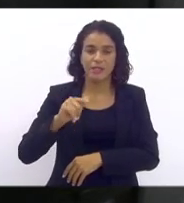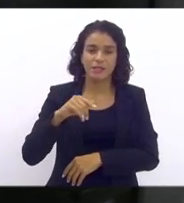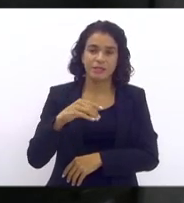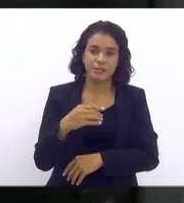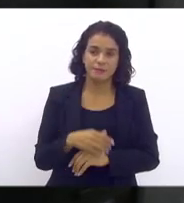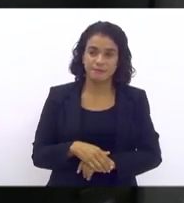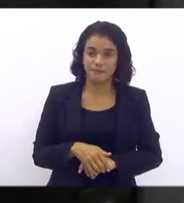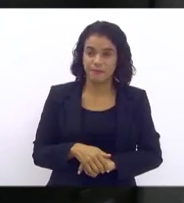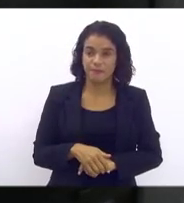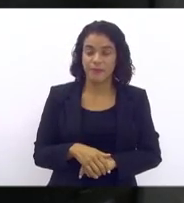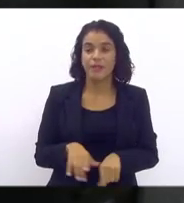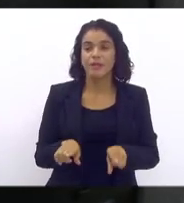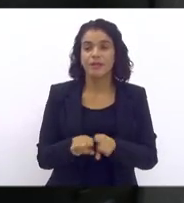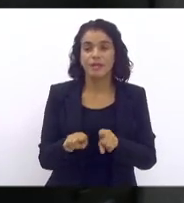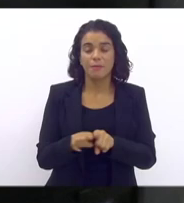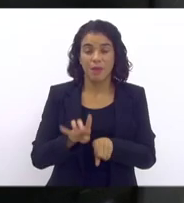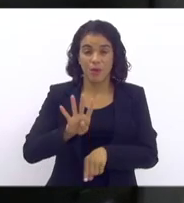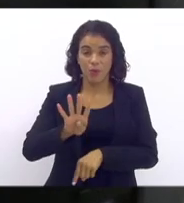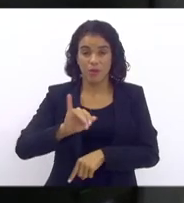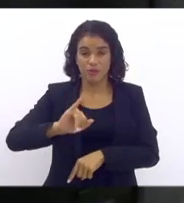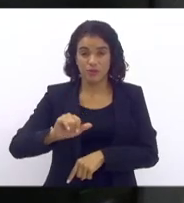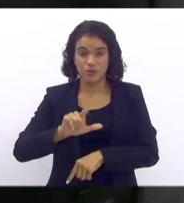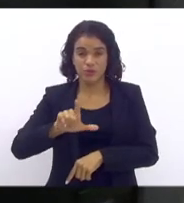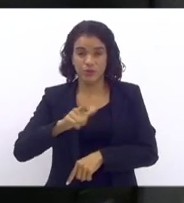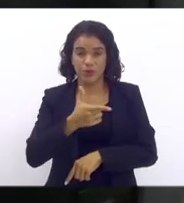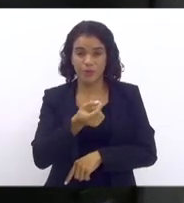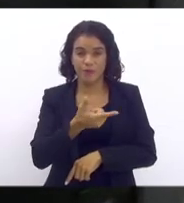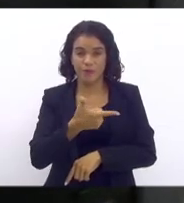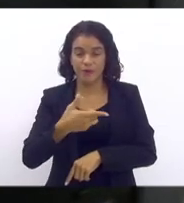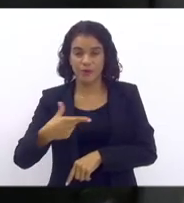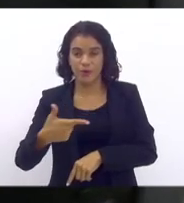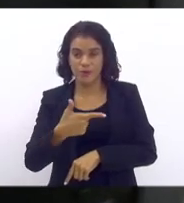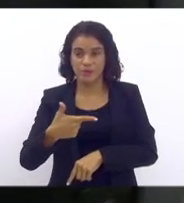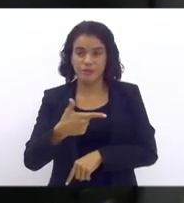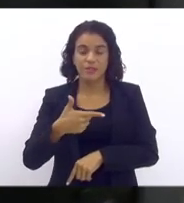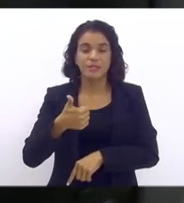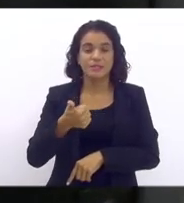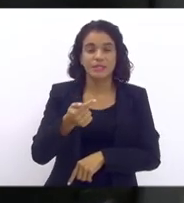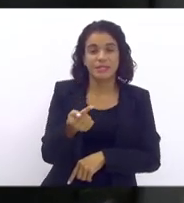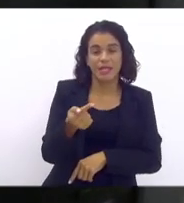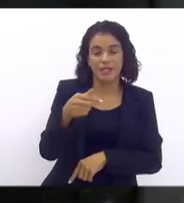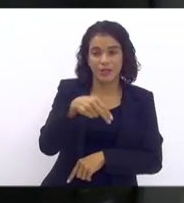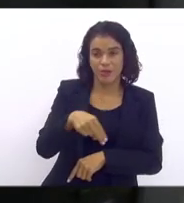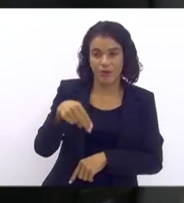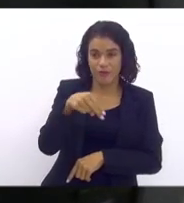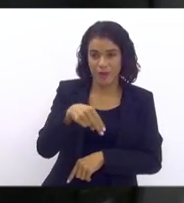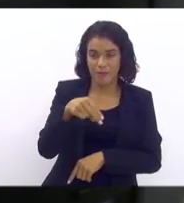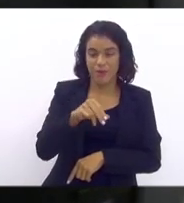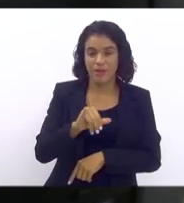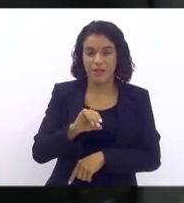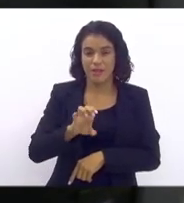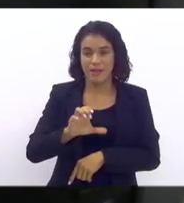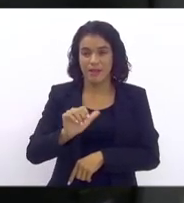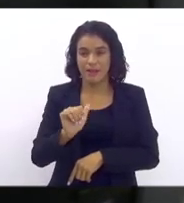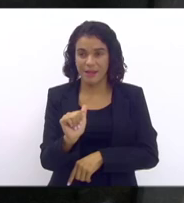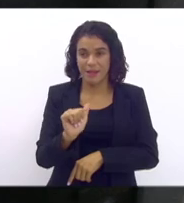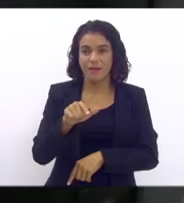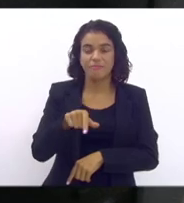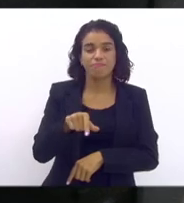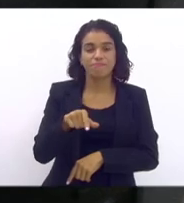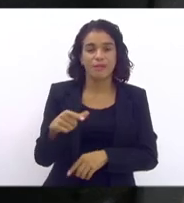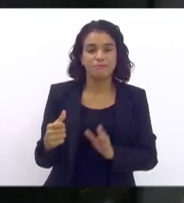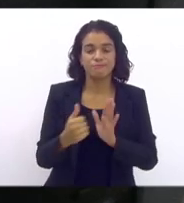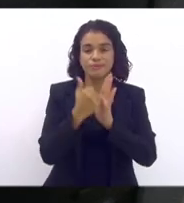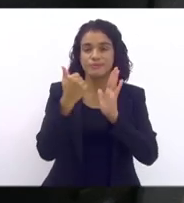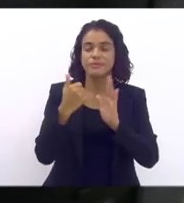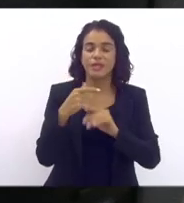segundo em 4 de julho de 2022 e 17 de novembro a capitania dos Portes Inea e Secretaria de Estado do ambiente